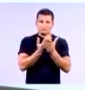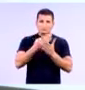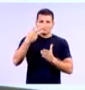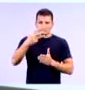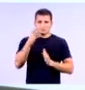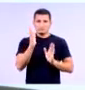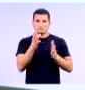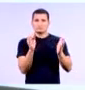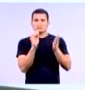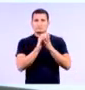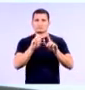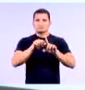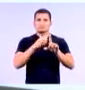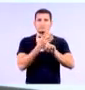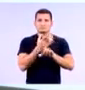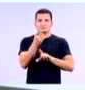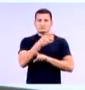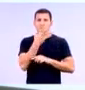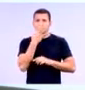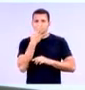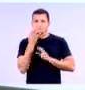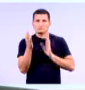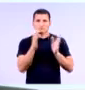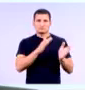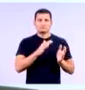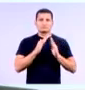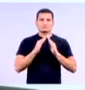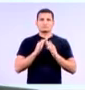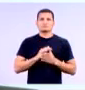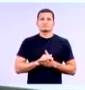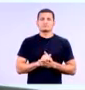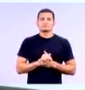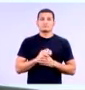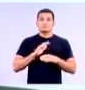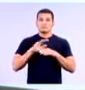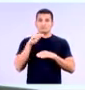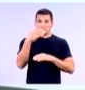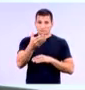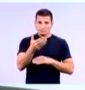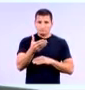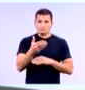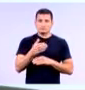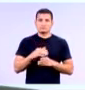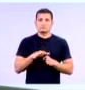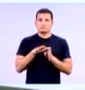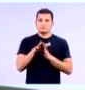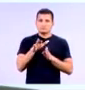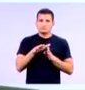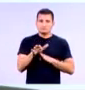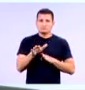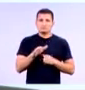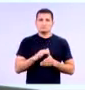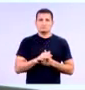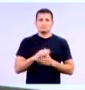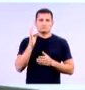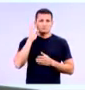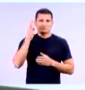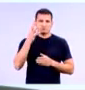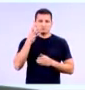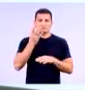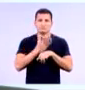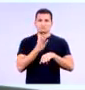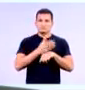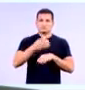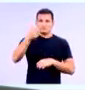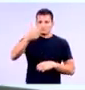para vocês assistirem em casa. Além disso, as dicas para a resolução da atividade 1